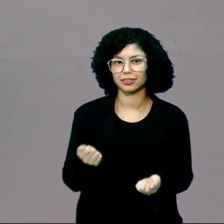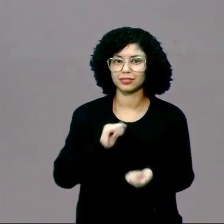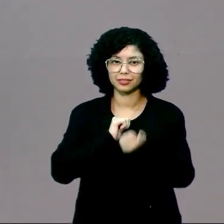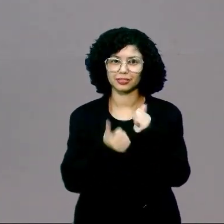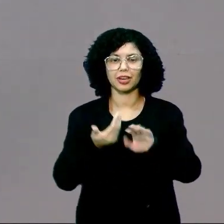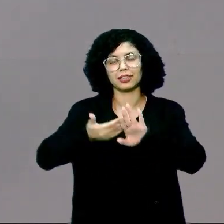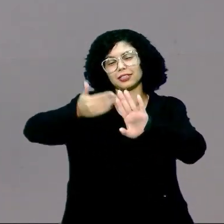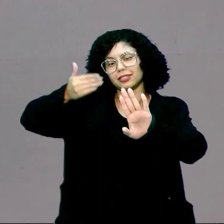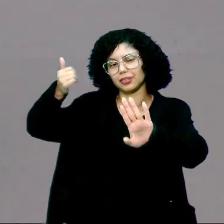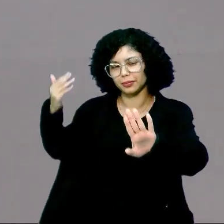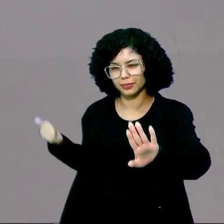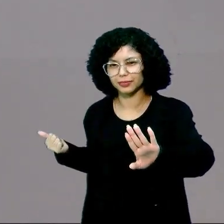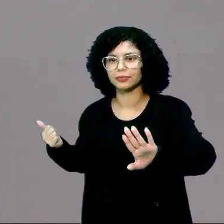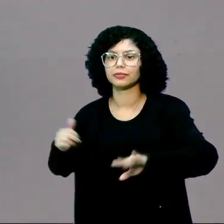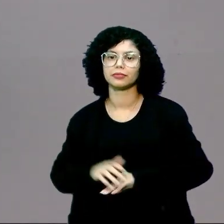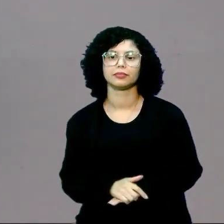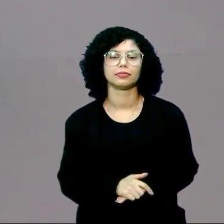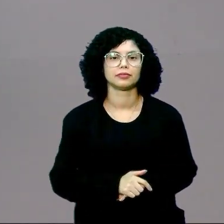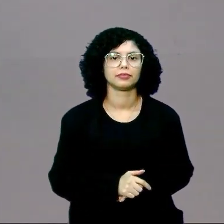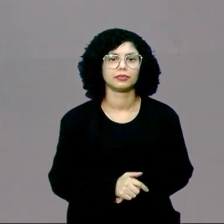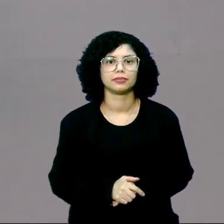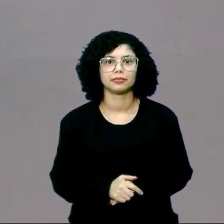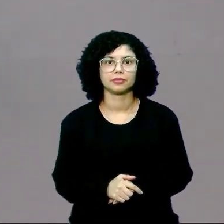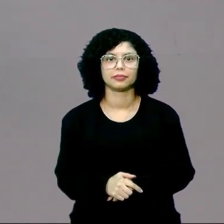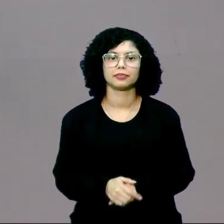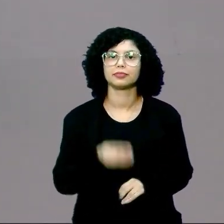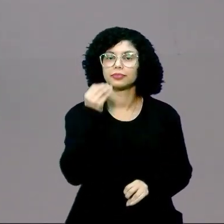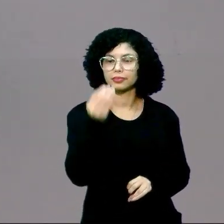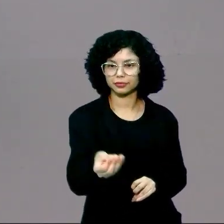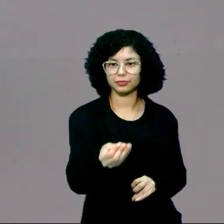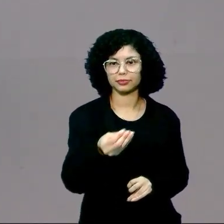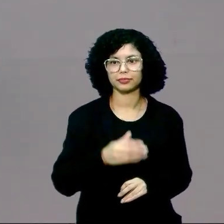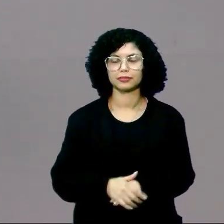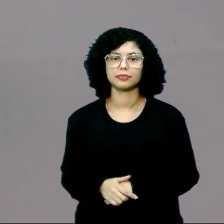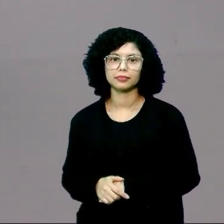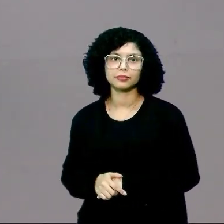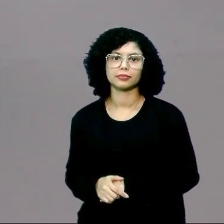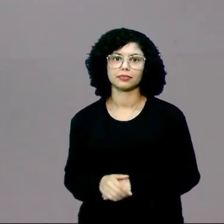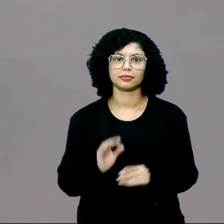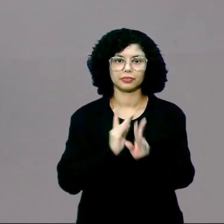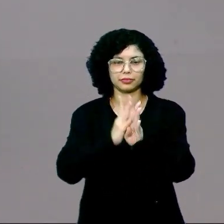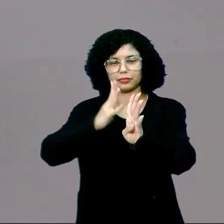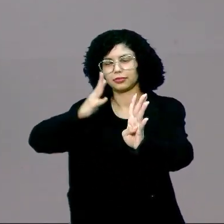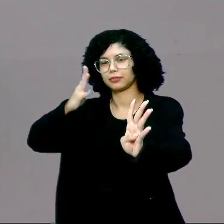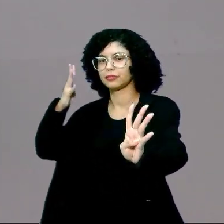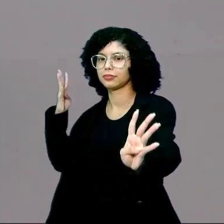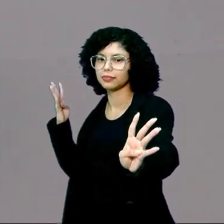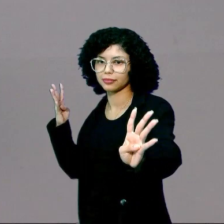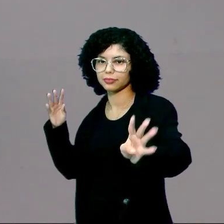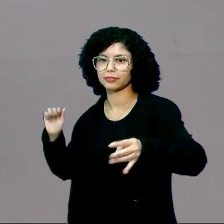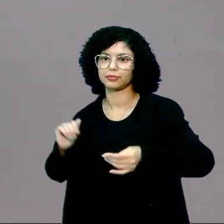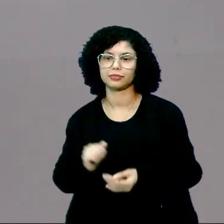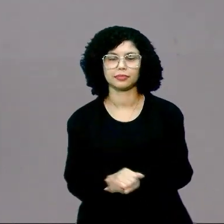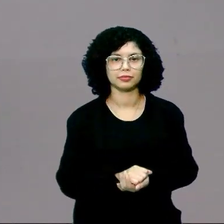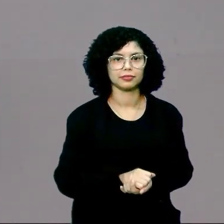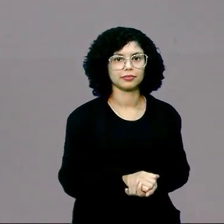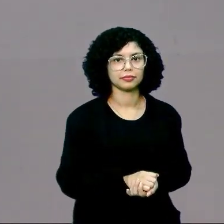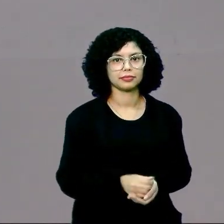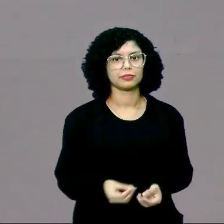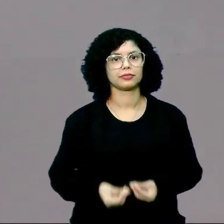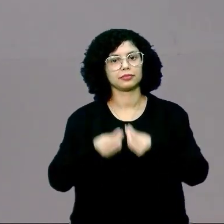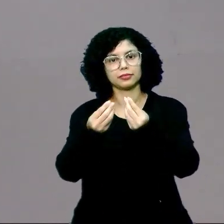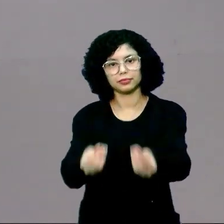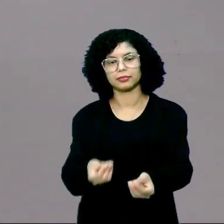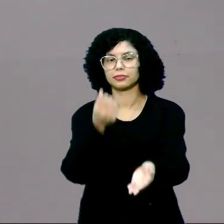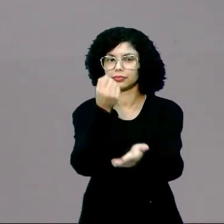modo convencional, né? Aquele modo que você pagava a conta lá na fila da caixa lotérica. Eu chegava lá,